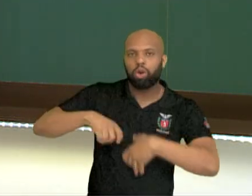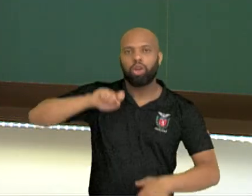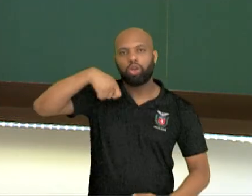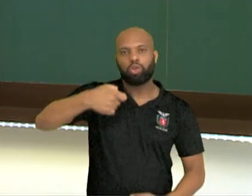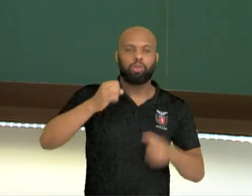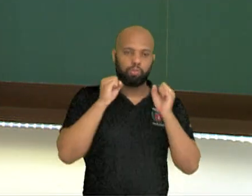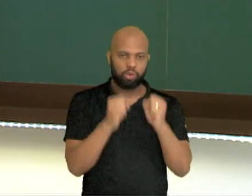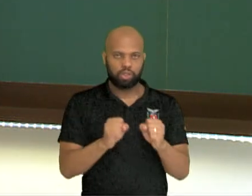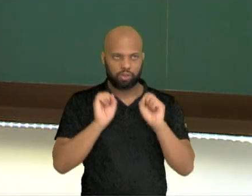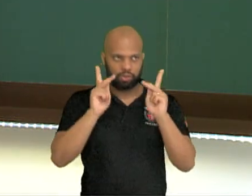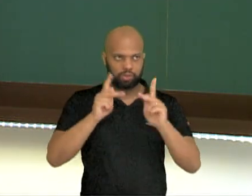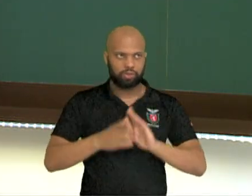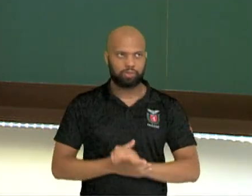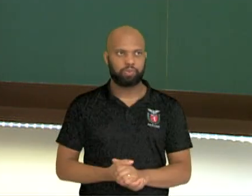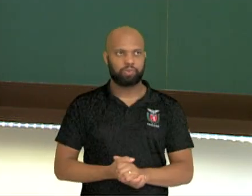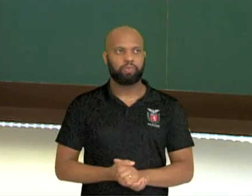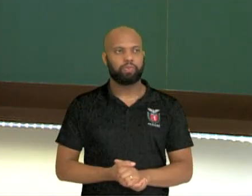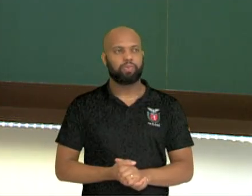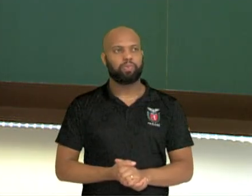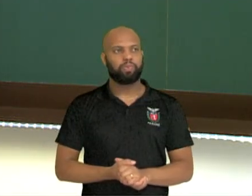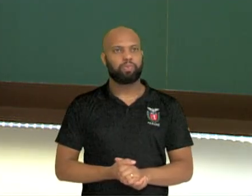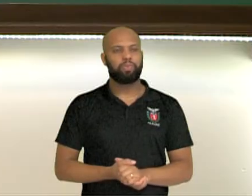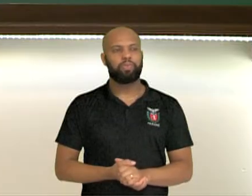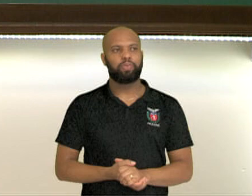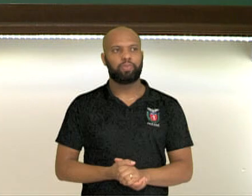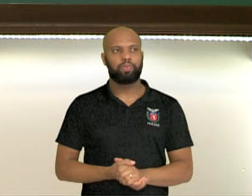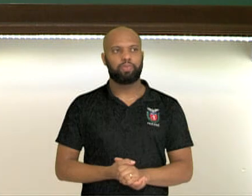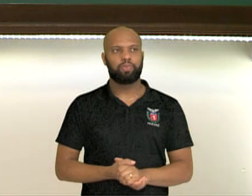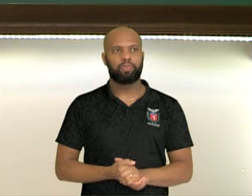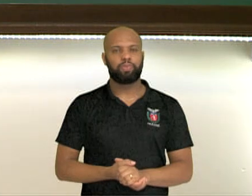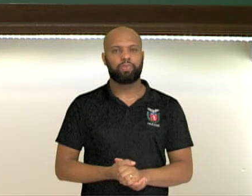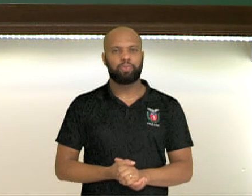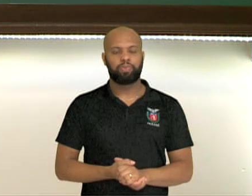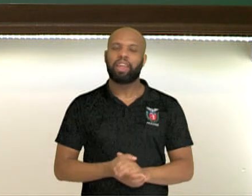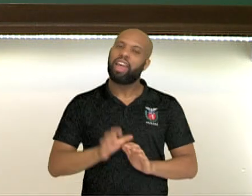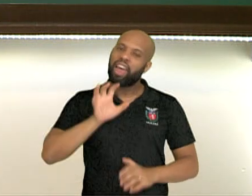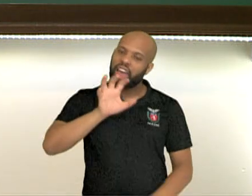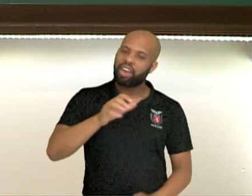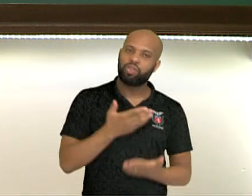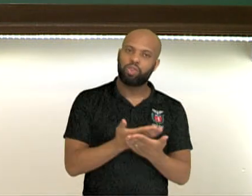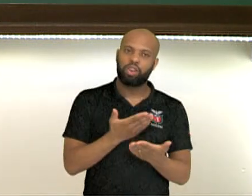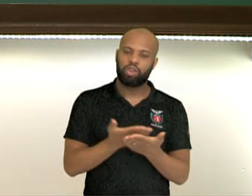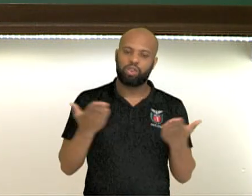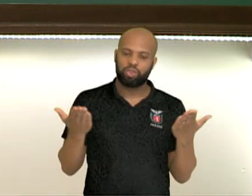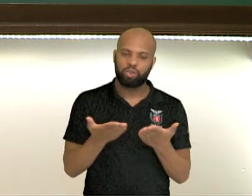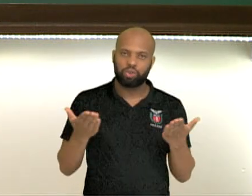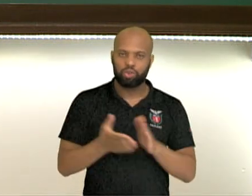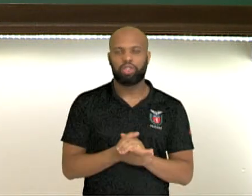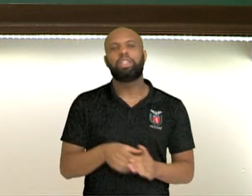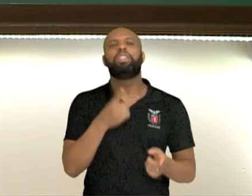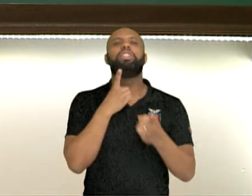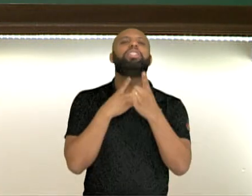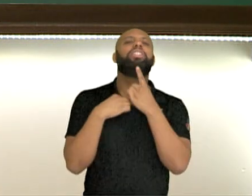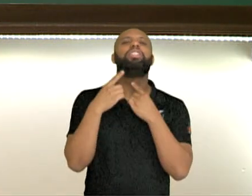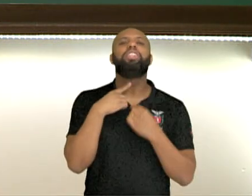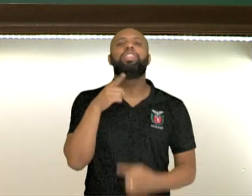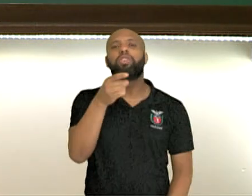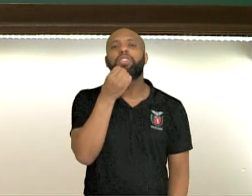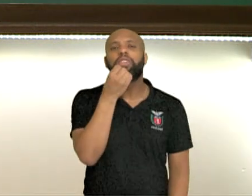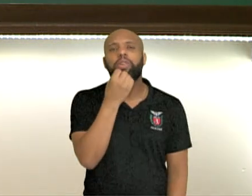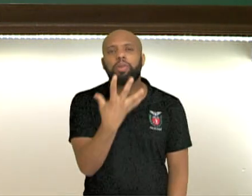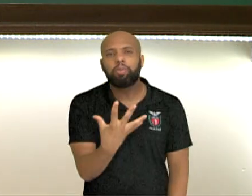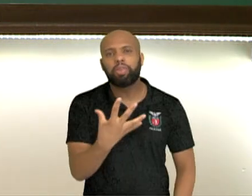poder. Legal, né, pessoal? Maravilha, turma? É isso aí. Desejo a todos vocês aí, fiquem